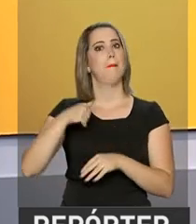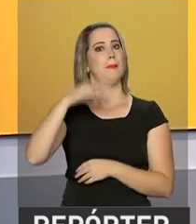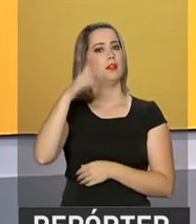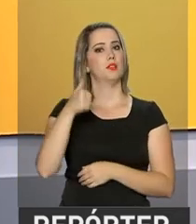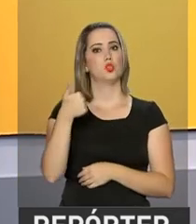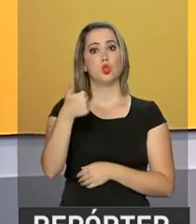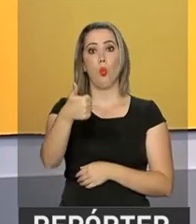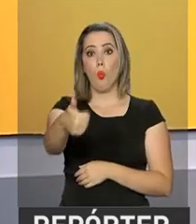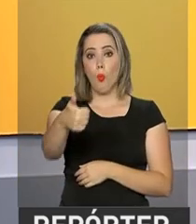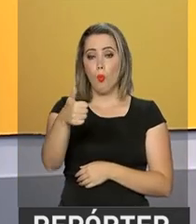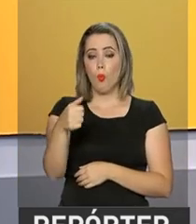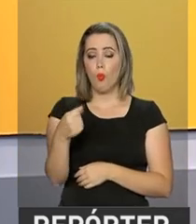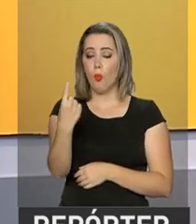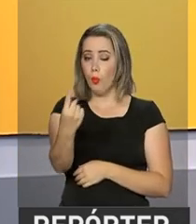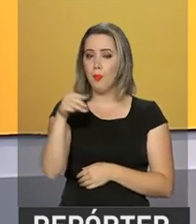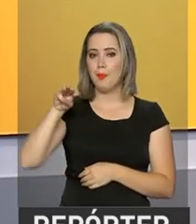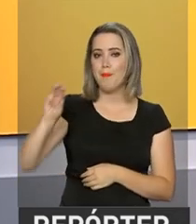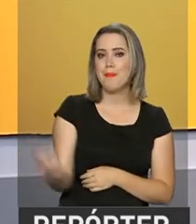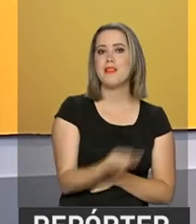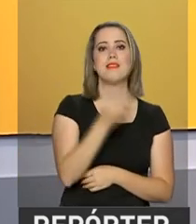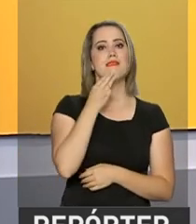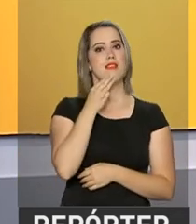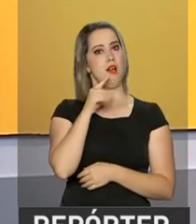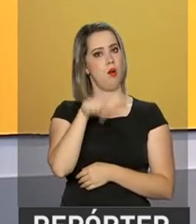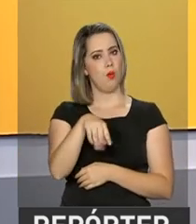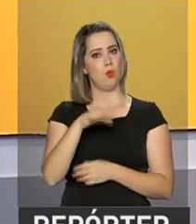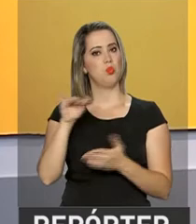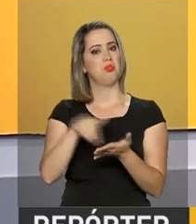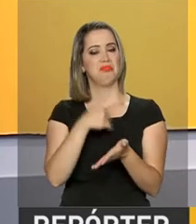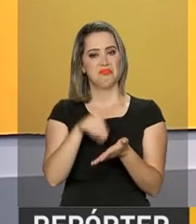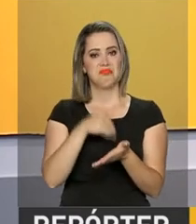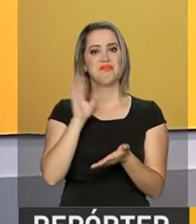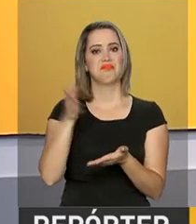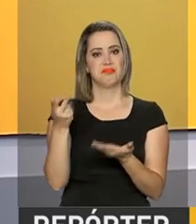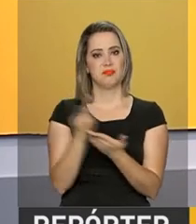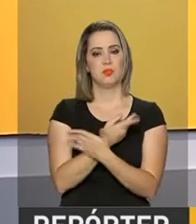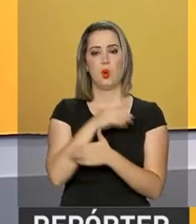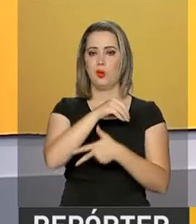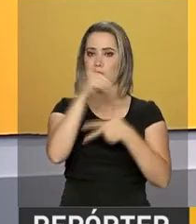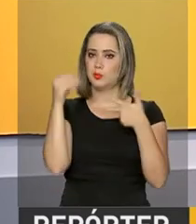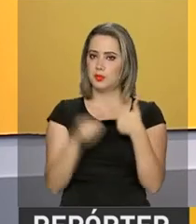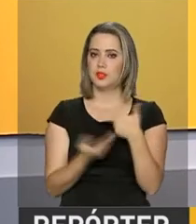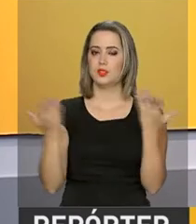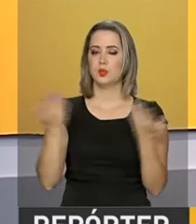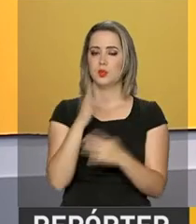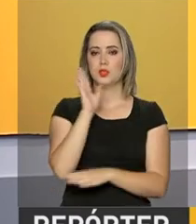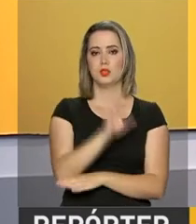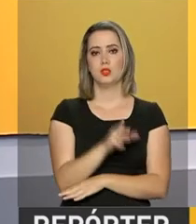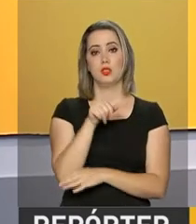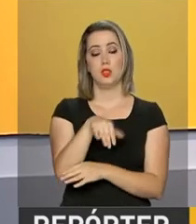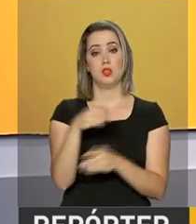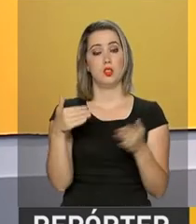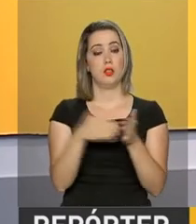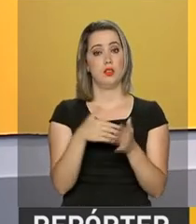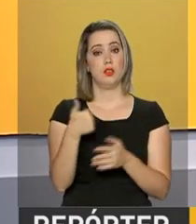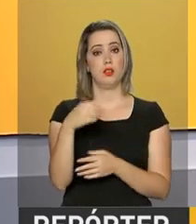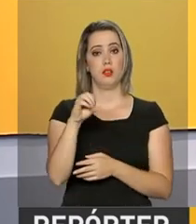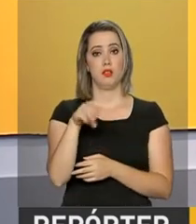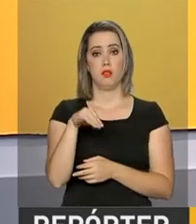foram feitas para o Enem 2017 até o início desta tarde. As inscrições estão abertas até 19 de